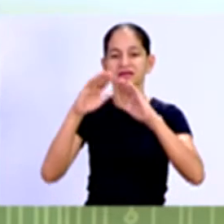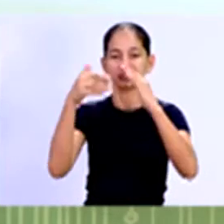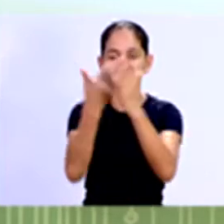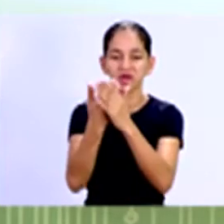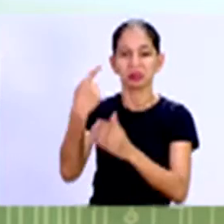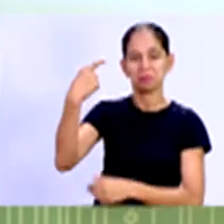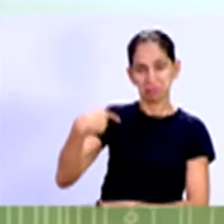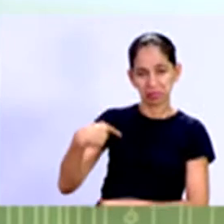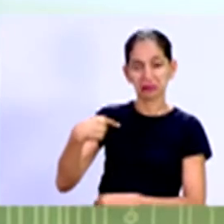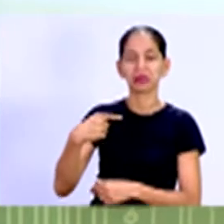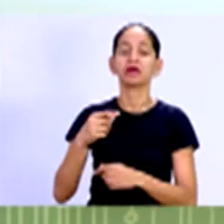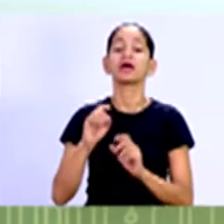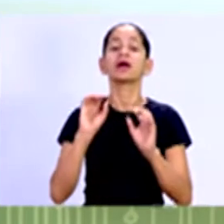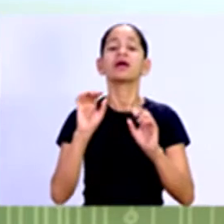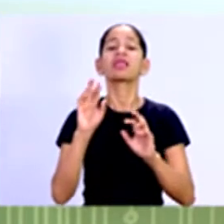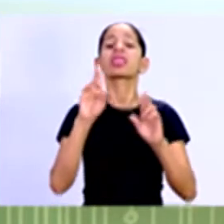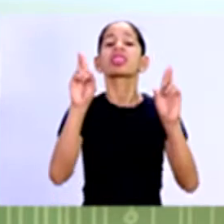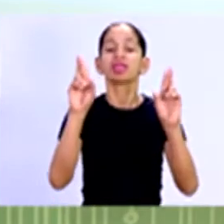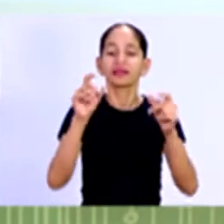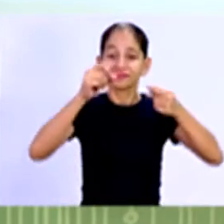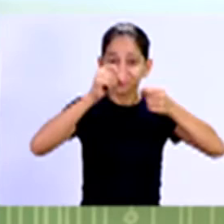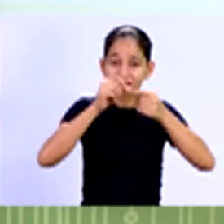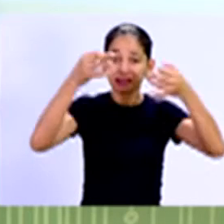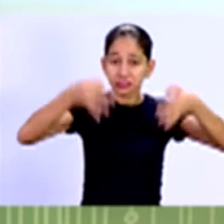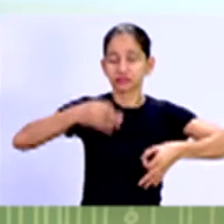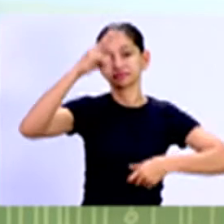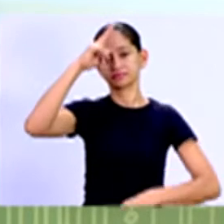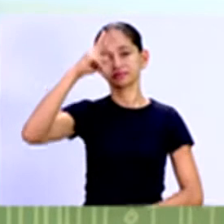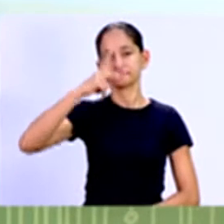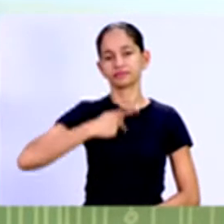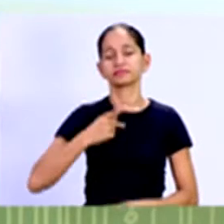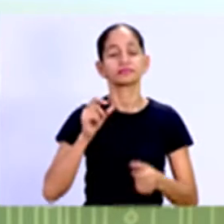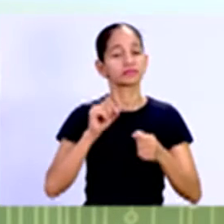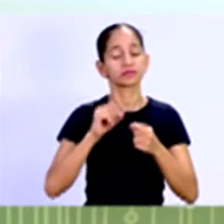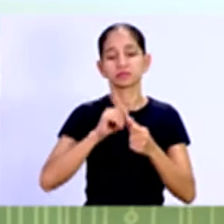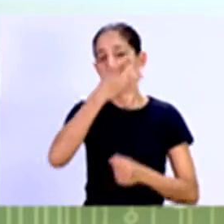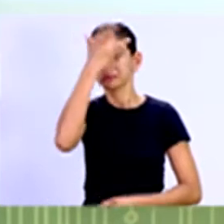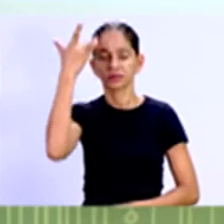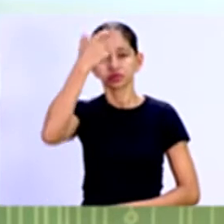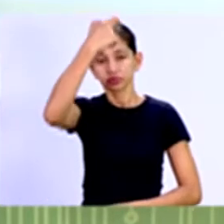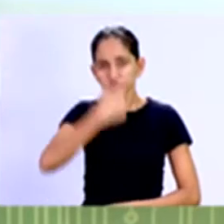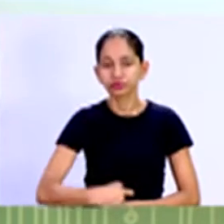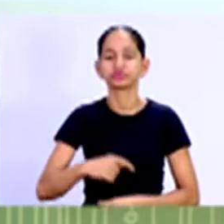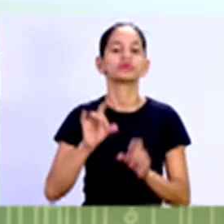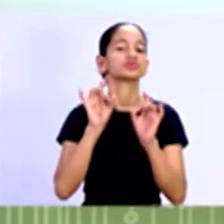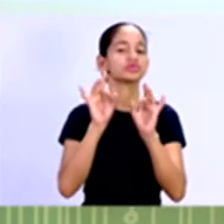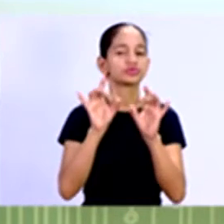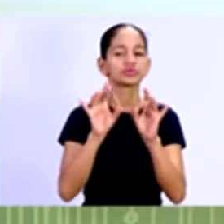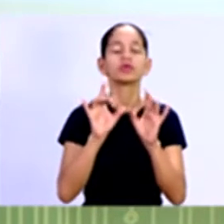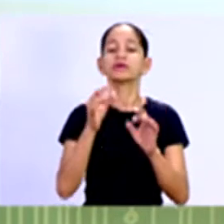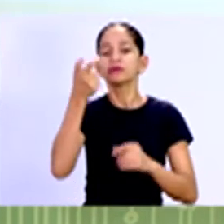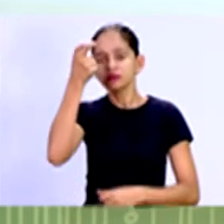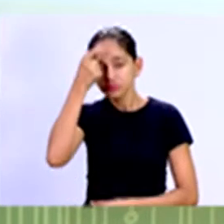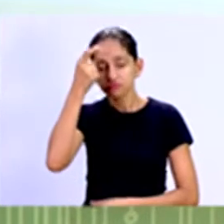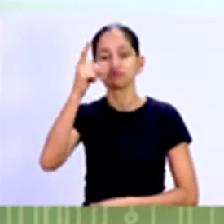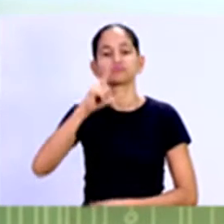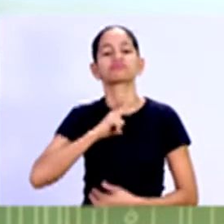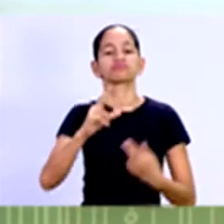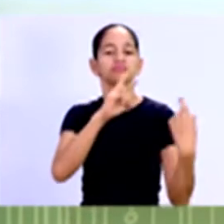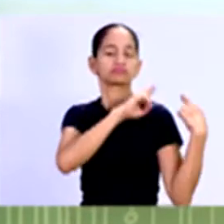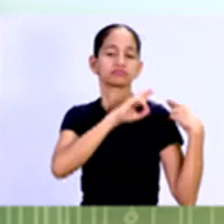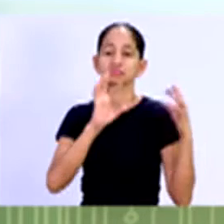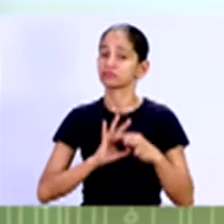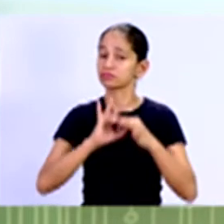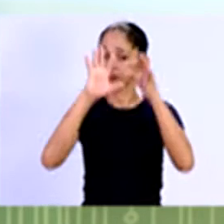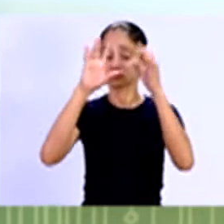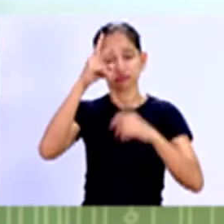ou não. O que vai definir o que eu faço ou não sou eu mesmo, enquanto sujeito moral, enquanto sujeito consciente, responsável, livre